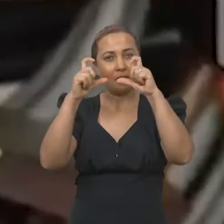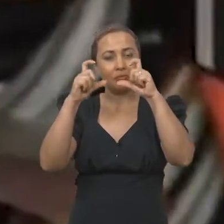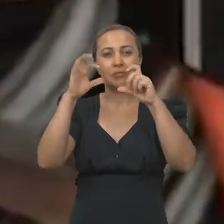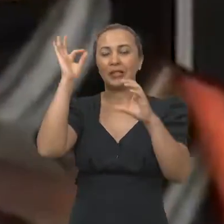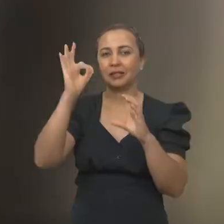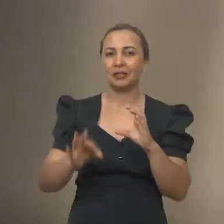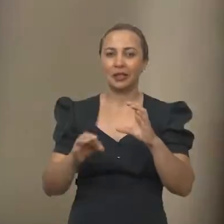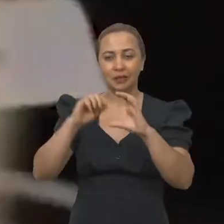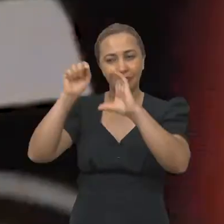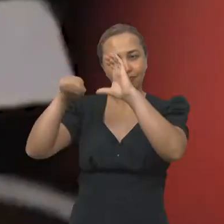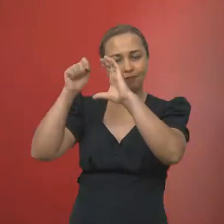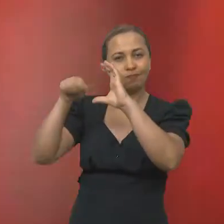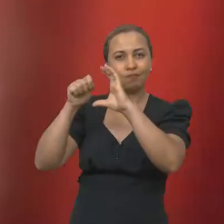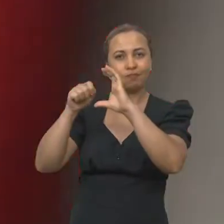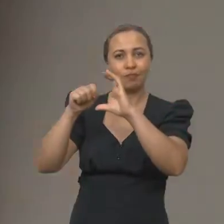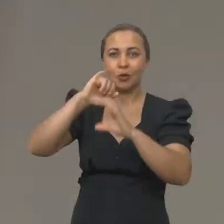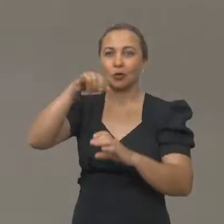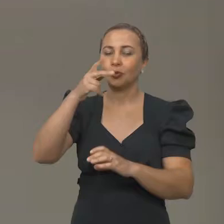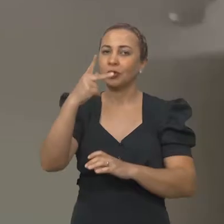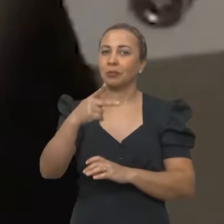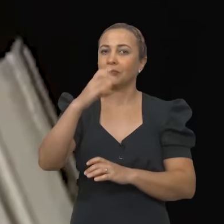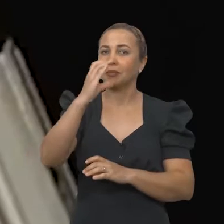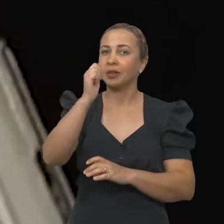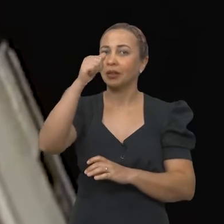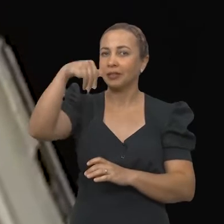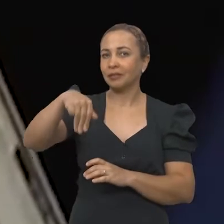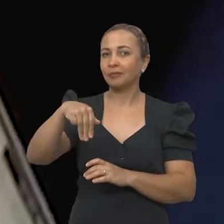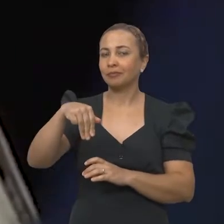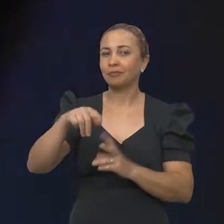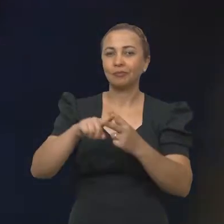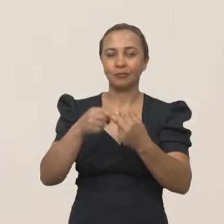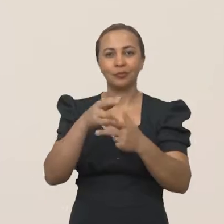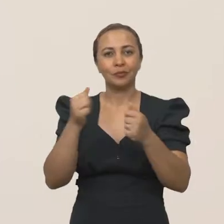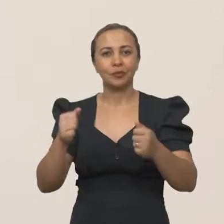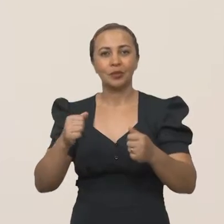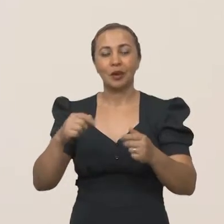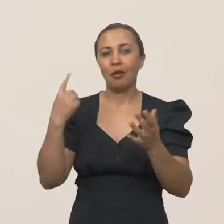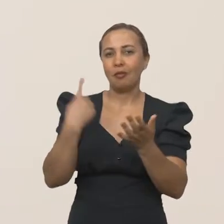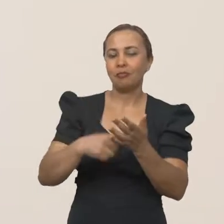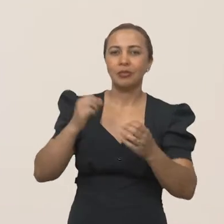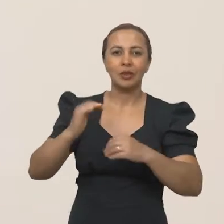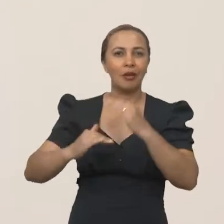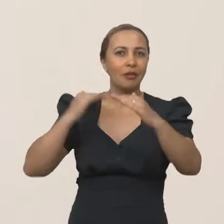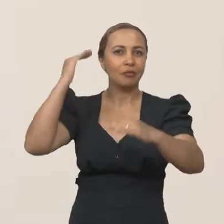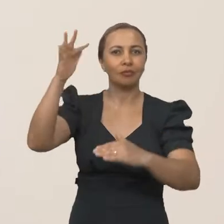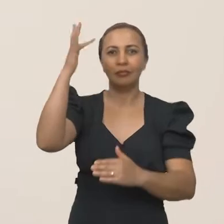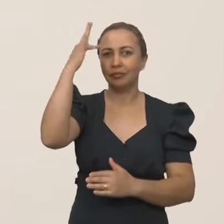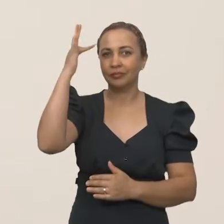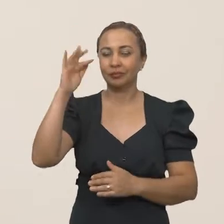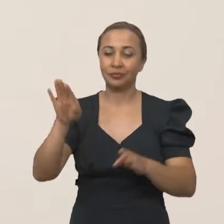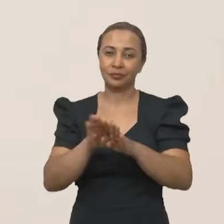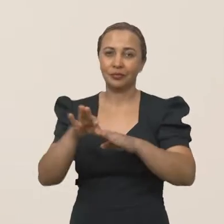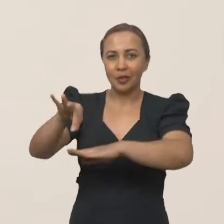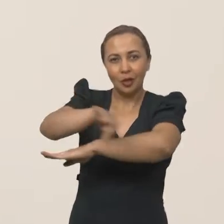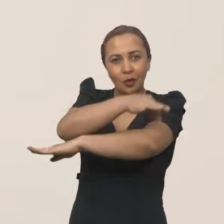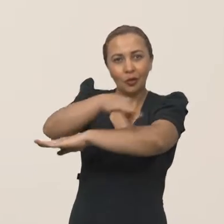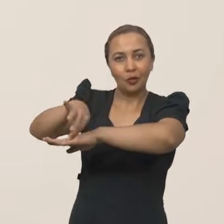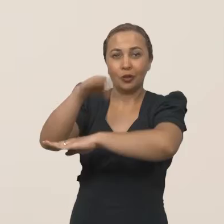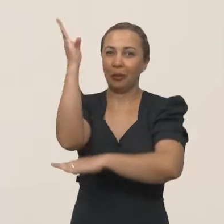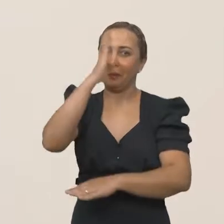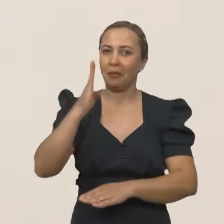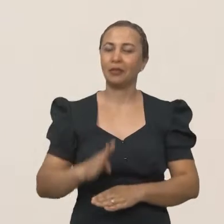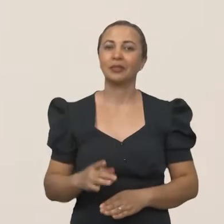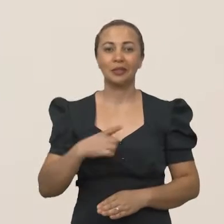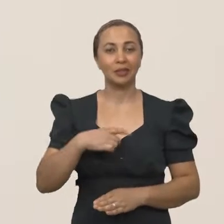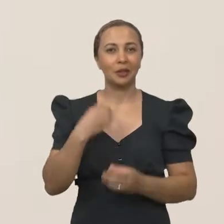câmera específica, a chamada JPCam. A produção dessa câmera marca um grande avanço da física e da